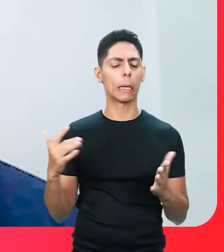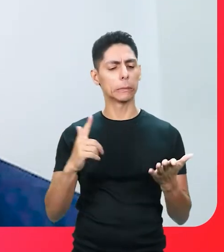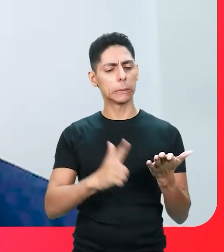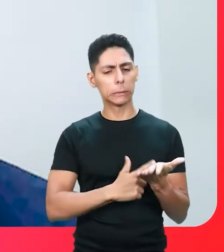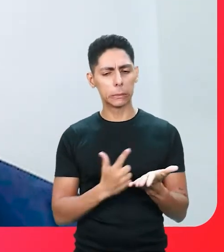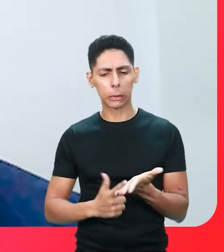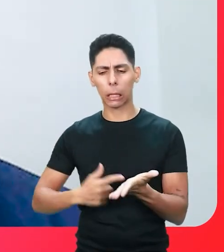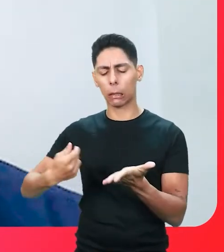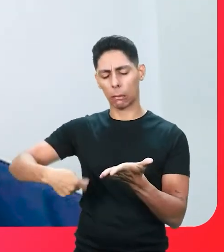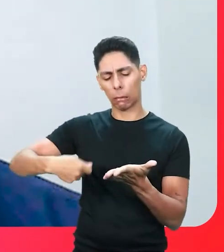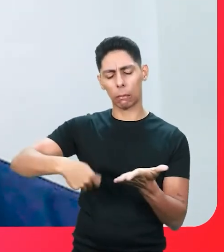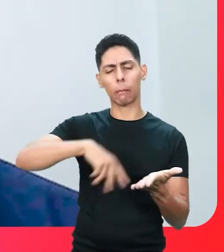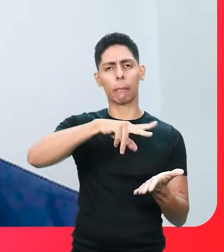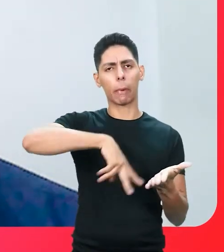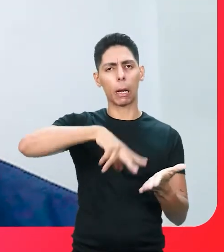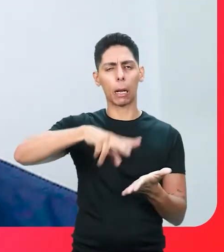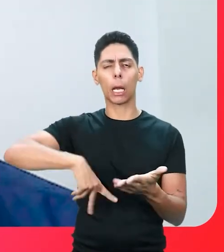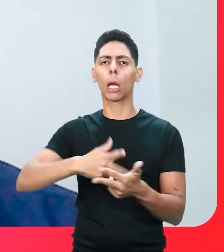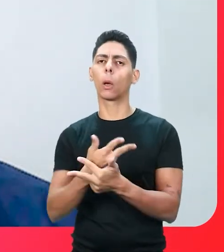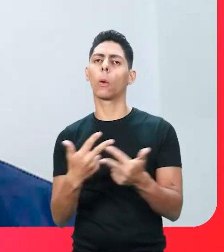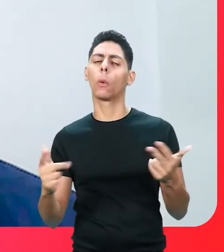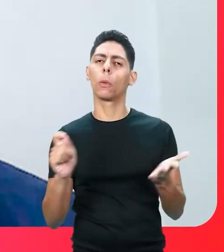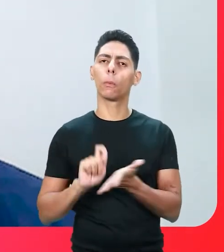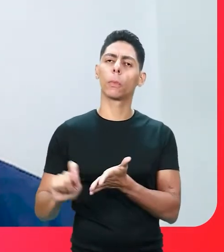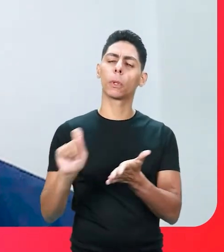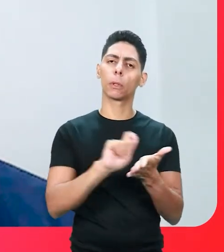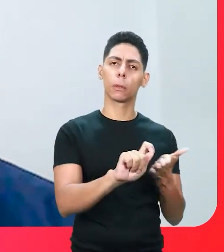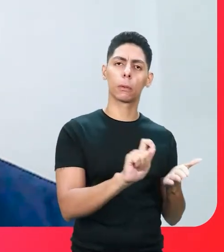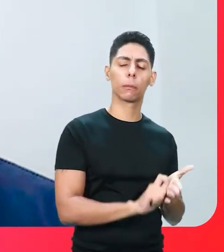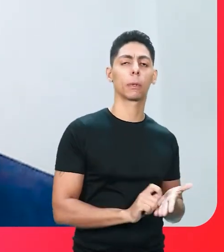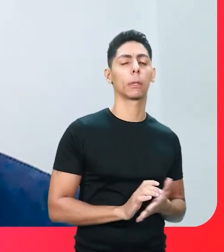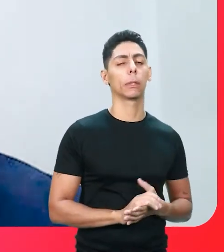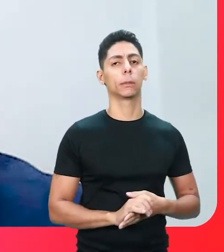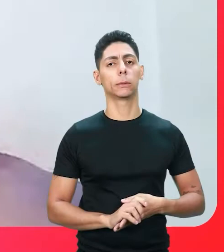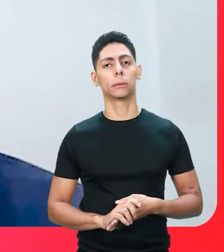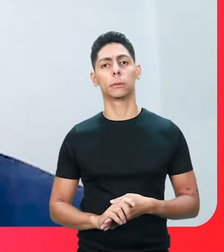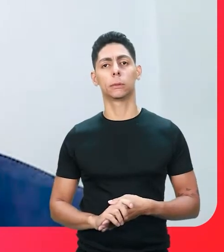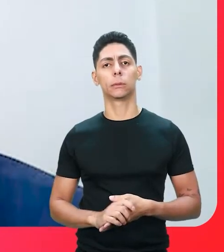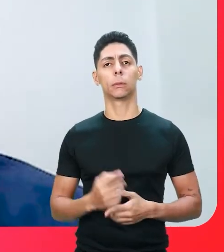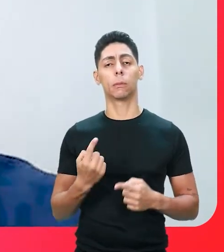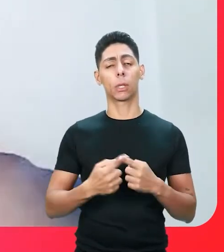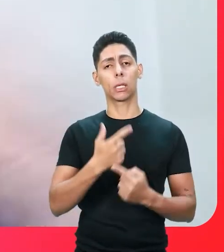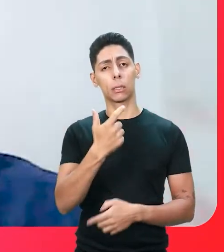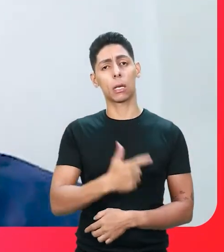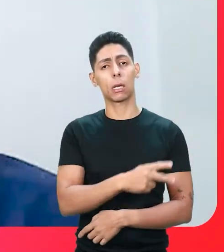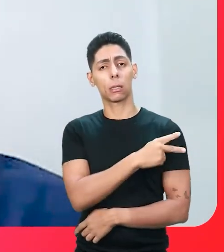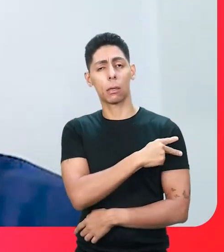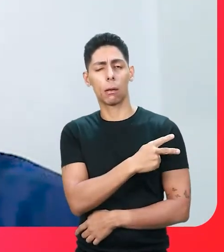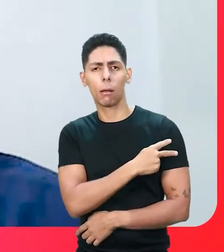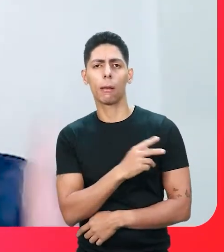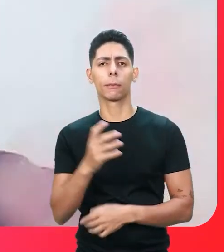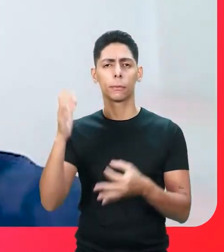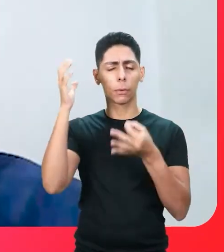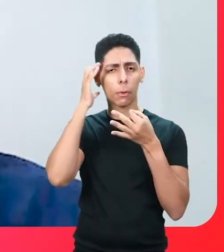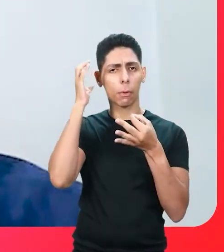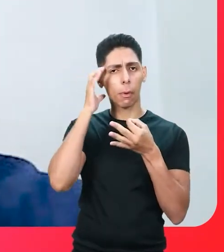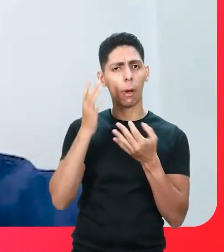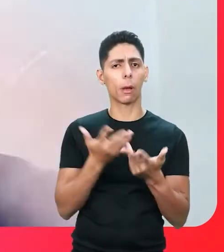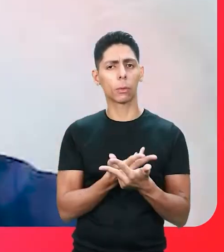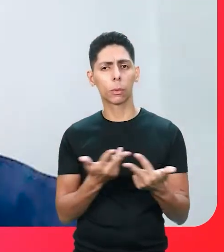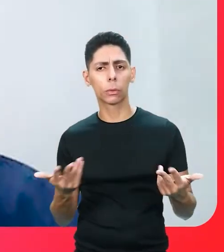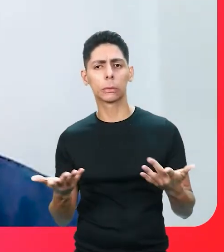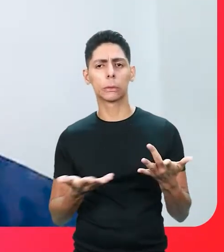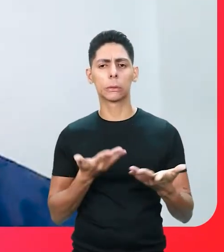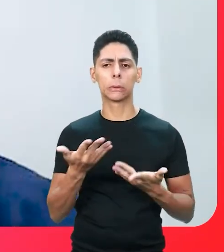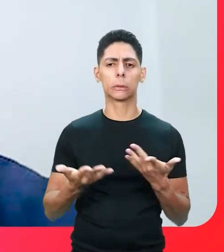de coisa para escrever, o mestrado e ter sido repórter. Porque ser gerente de rádio, é como você diz, plantão